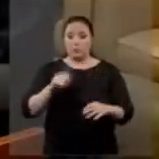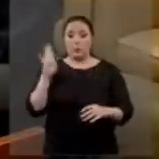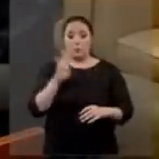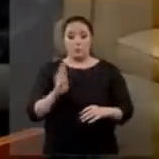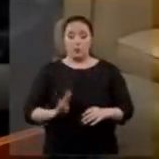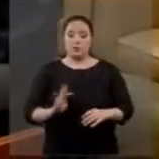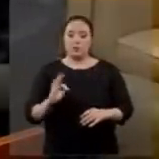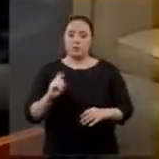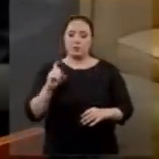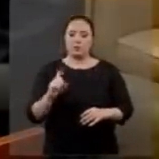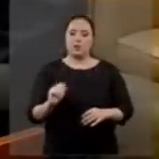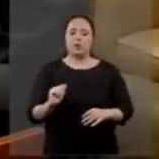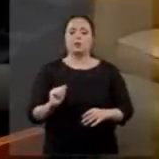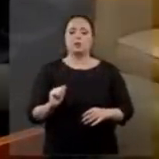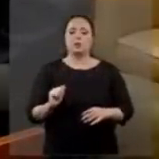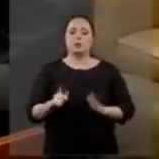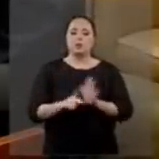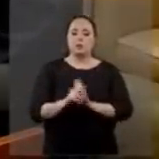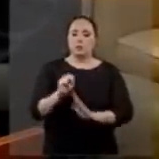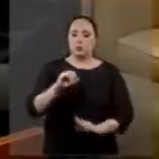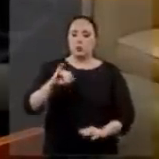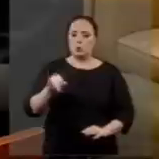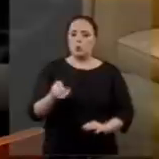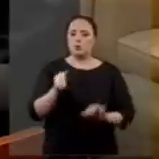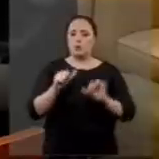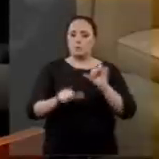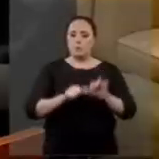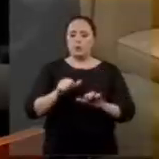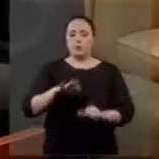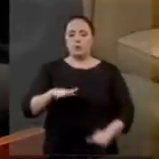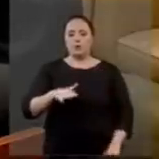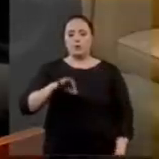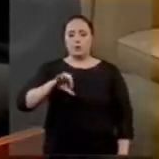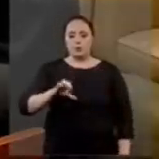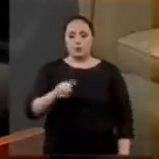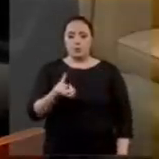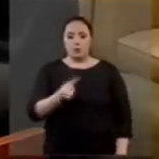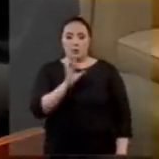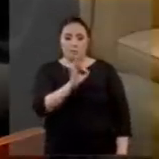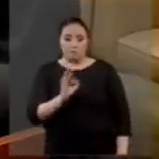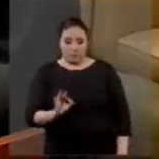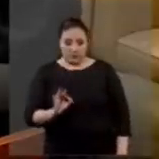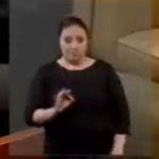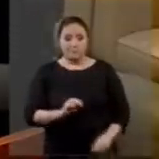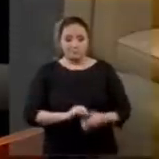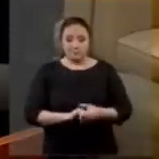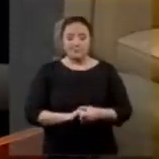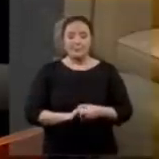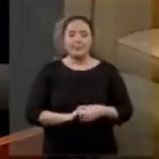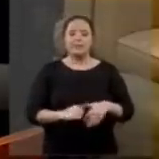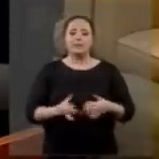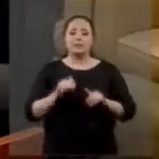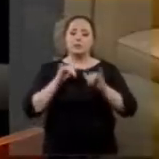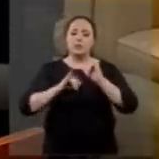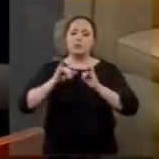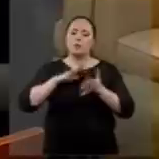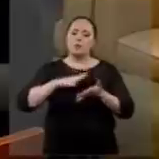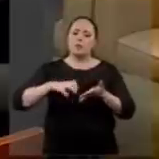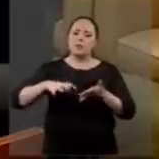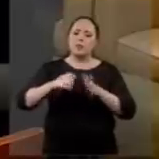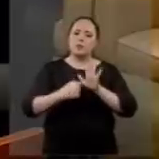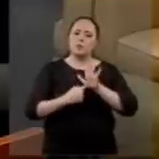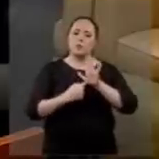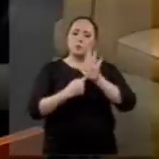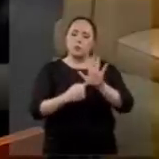a taxa de adoção para soja geneticamente modificada é de cerca de 96%. Então, esses dados explicitam